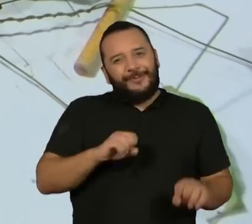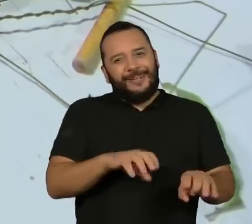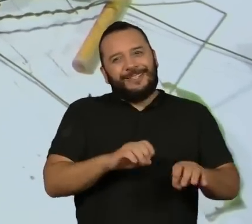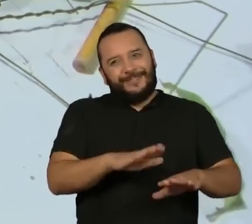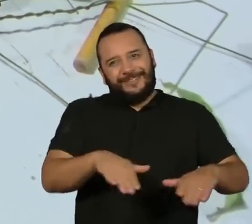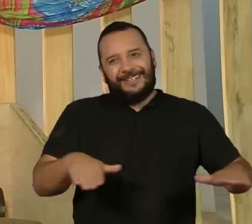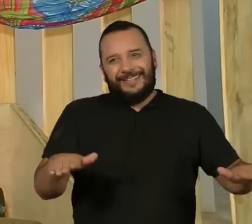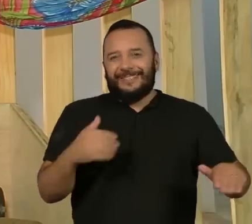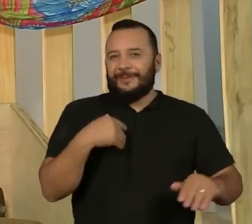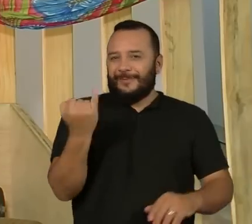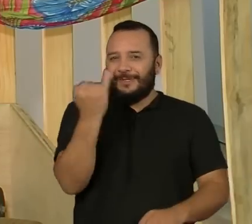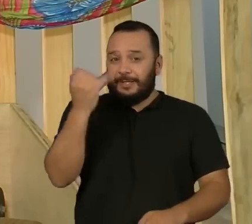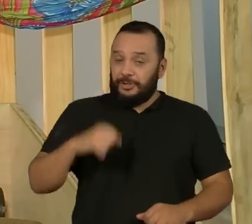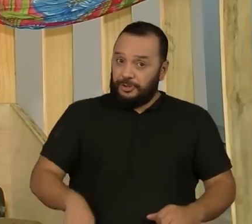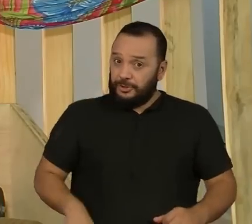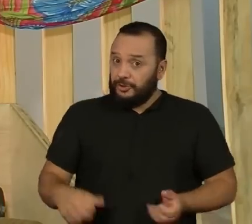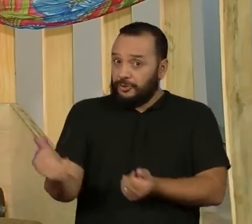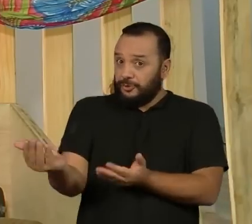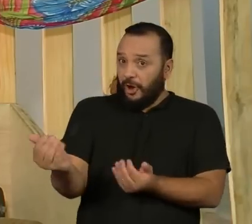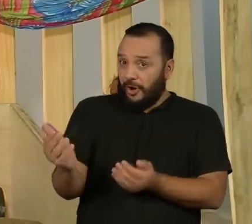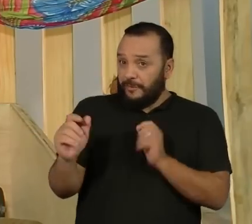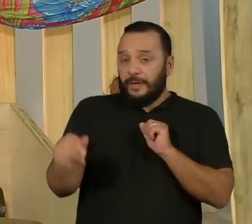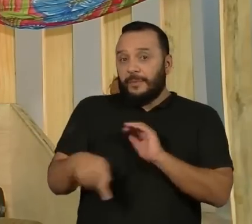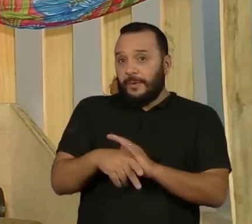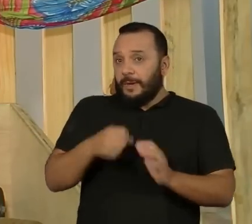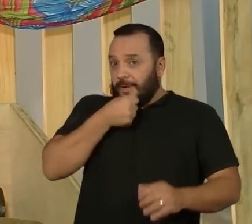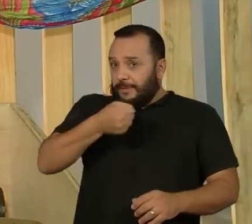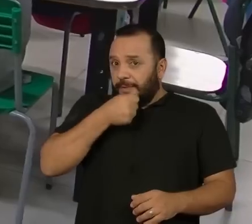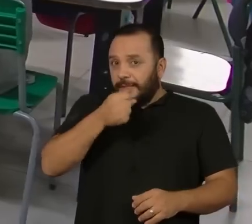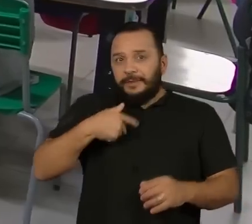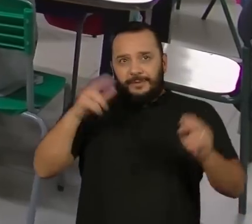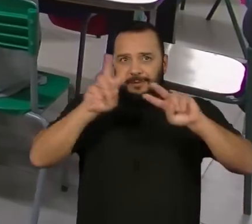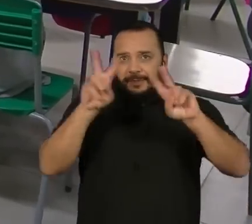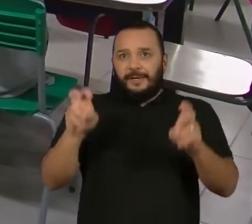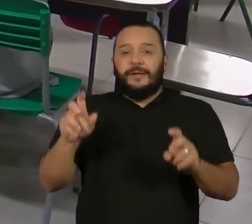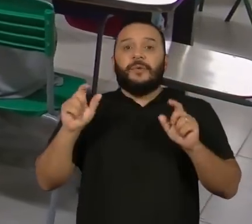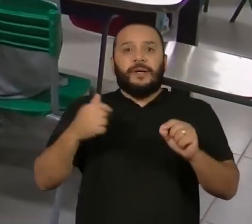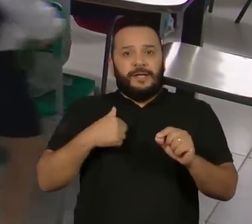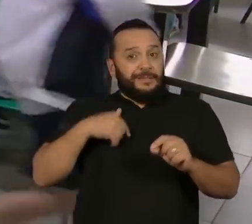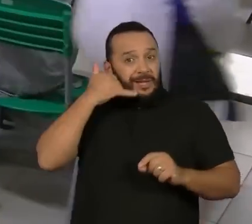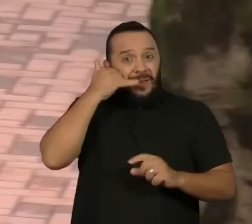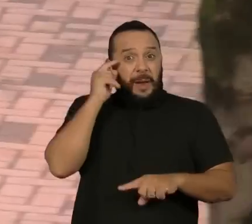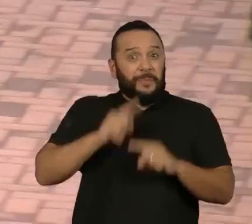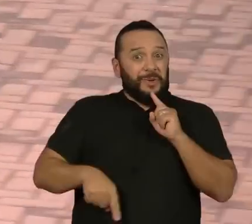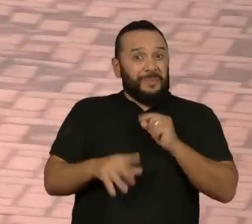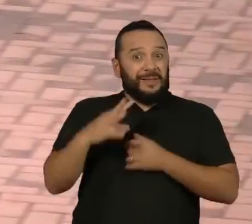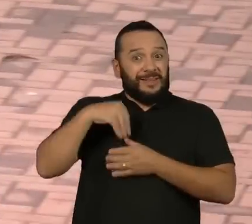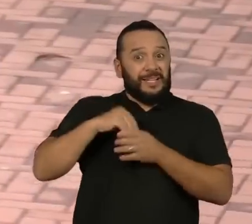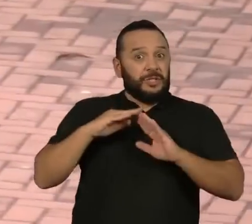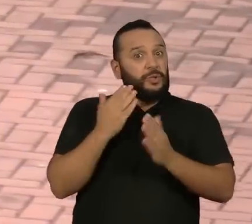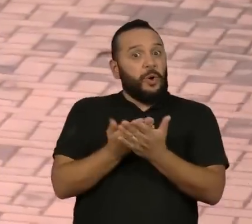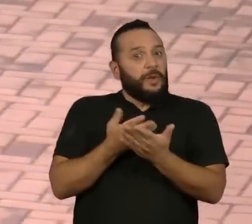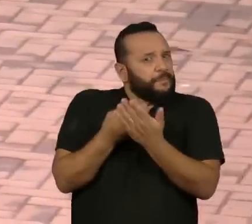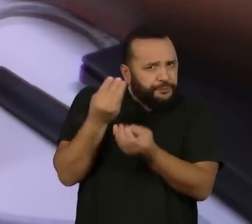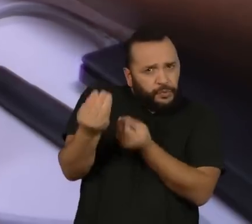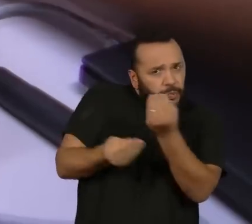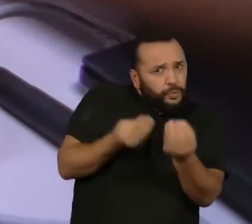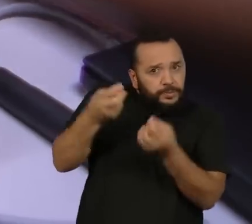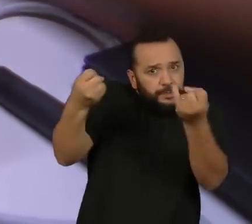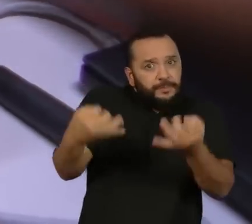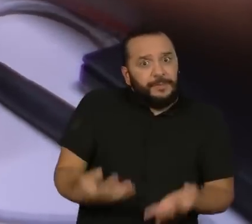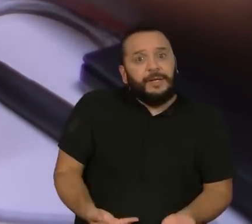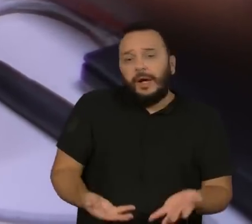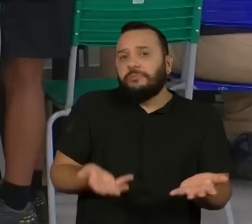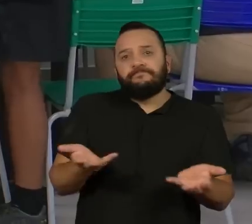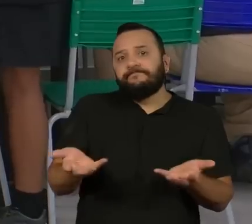que é fundamental. Nossos jovens repórteres retomam o assunto da proibição do celular nas escolas e mostram como anda a vida